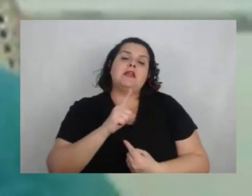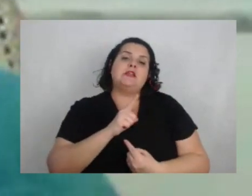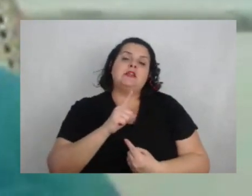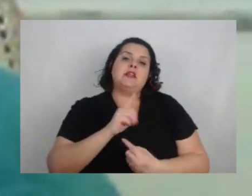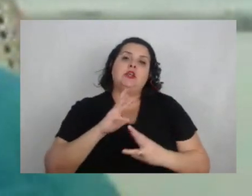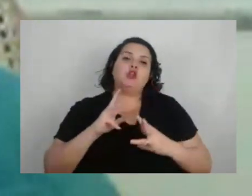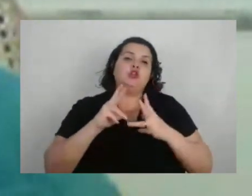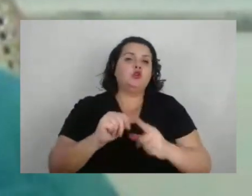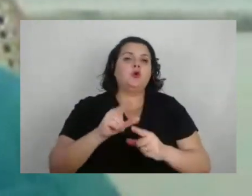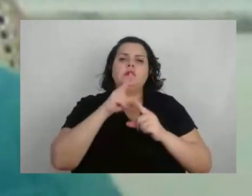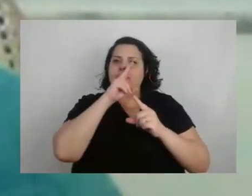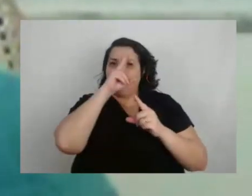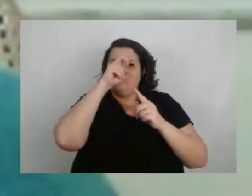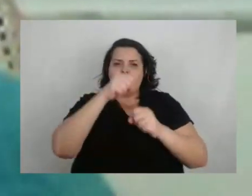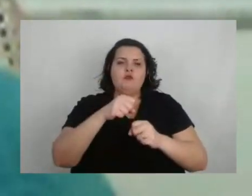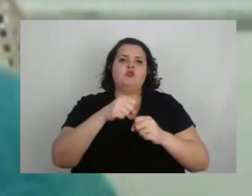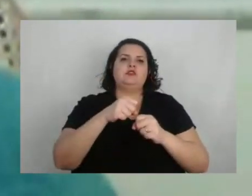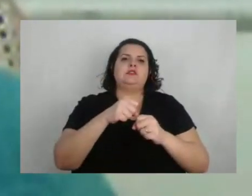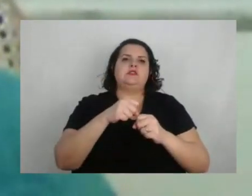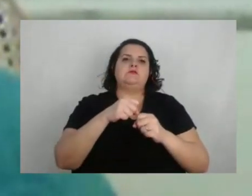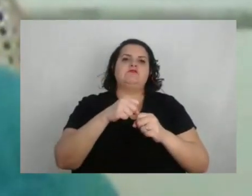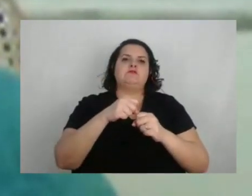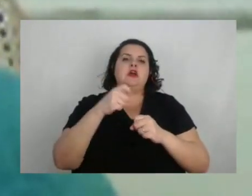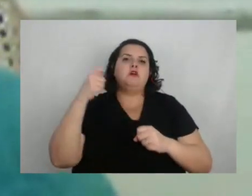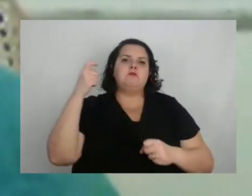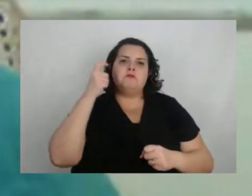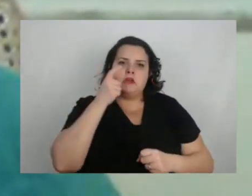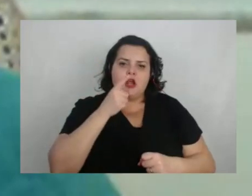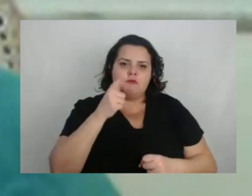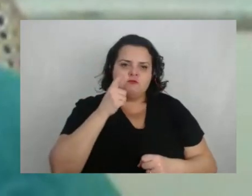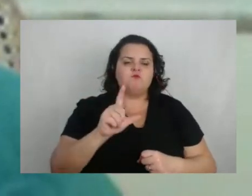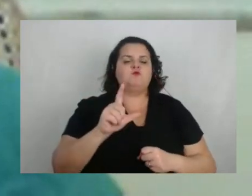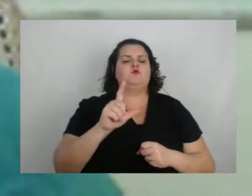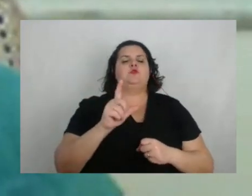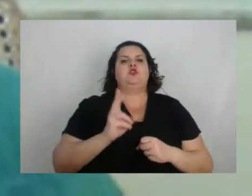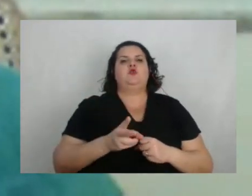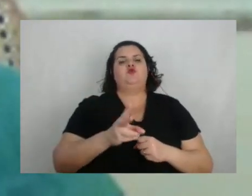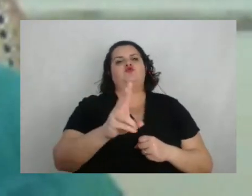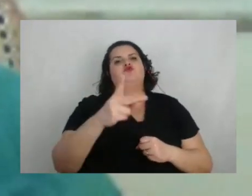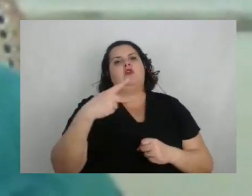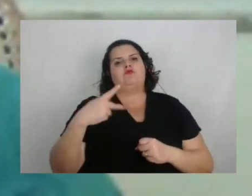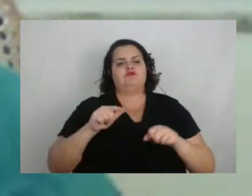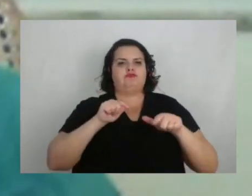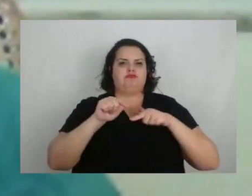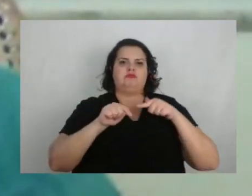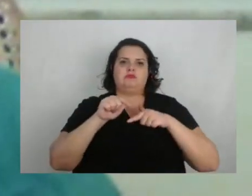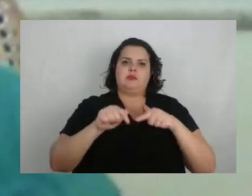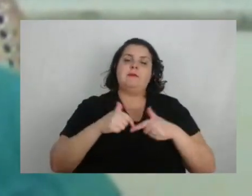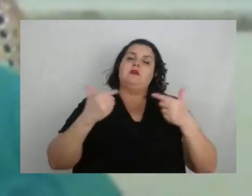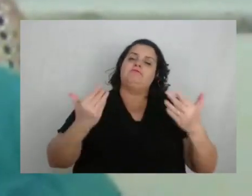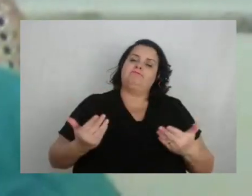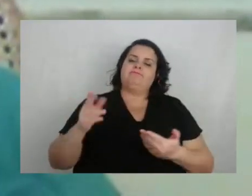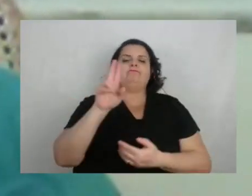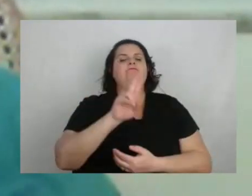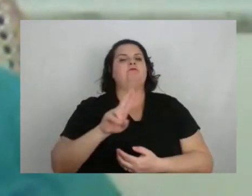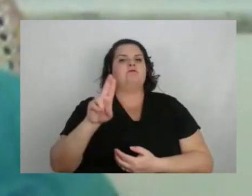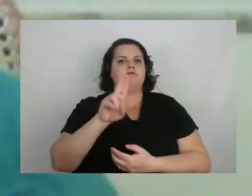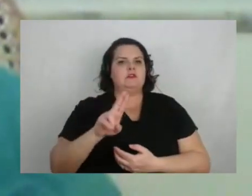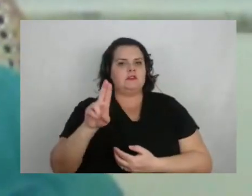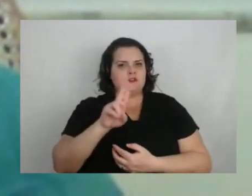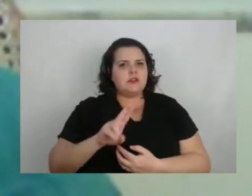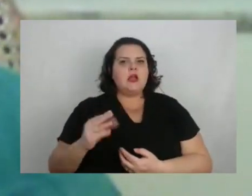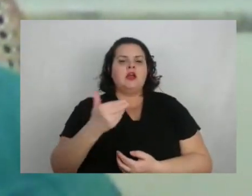não transformem o SUS no seu simulacro. Então, com isso, as universidades públicas, as pessoas